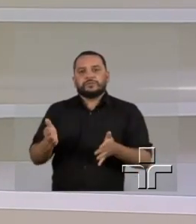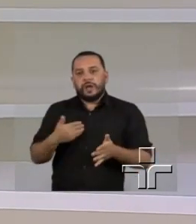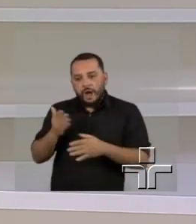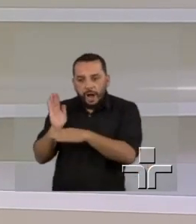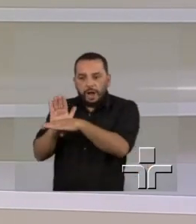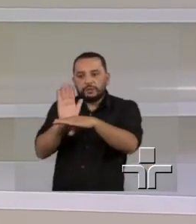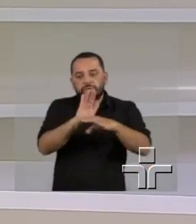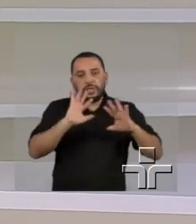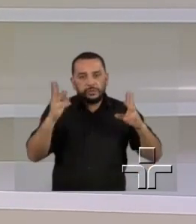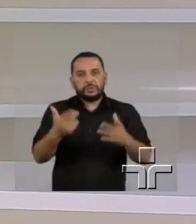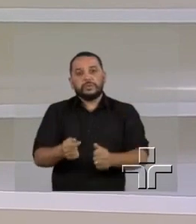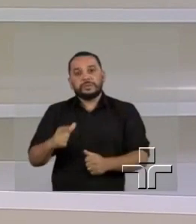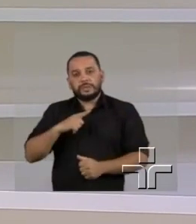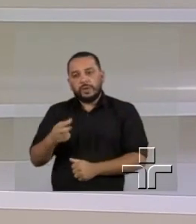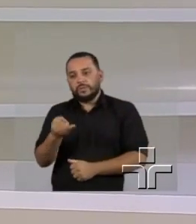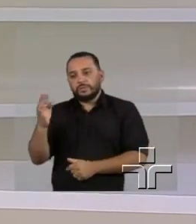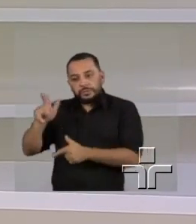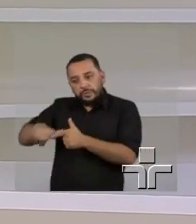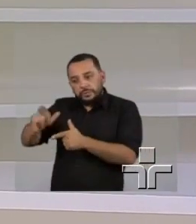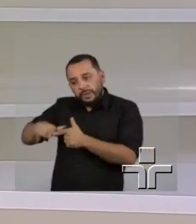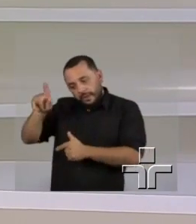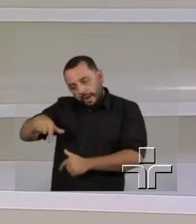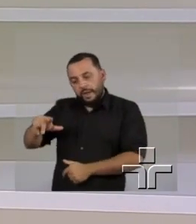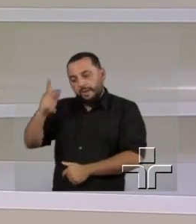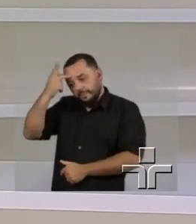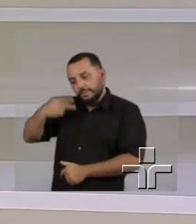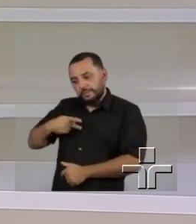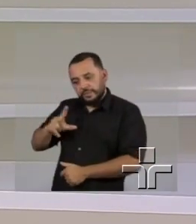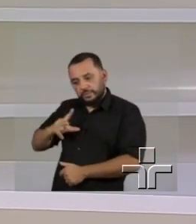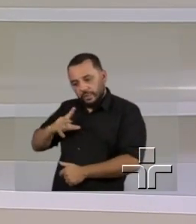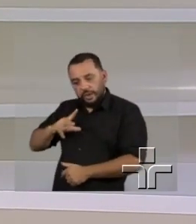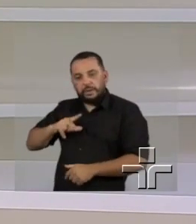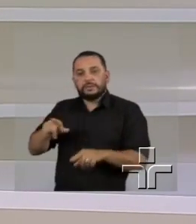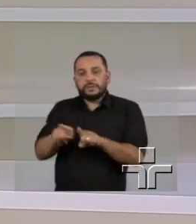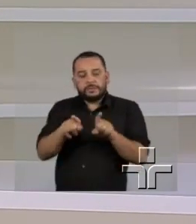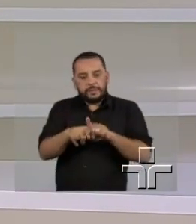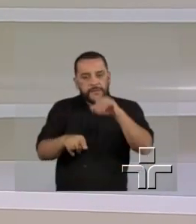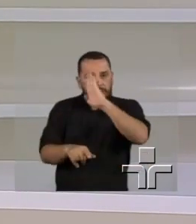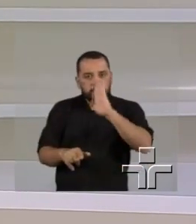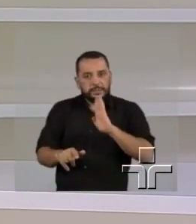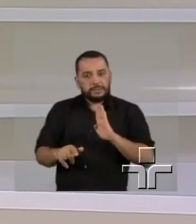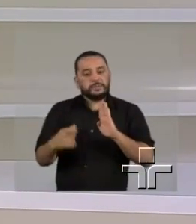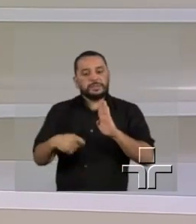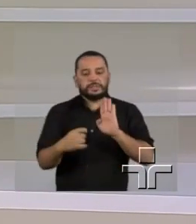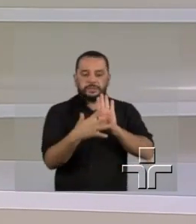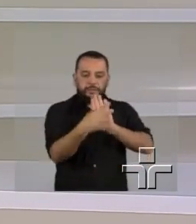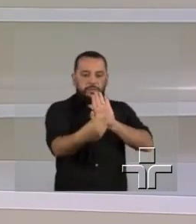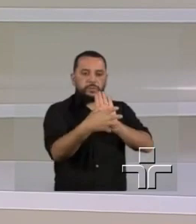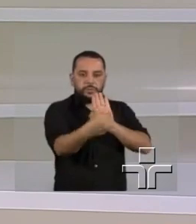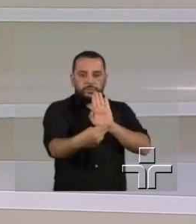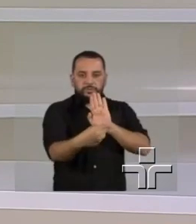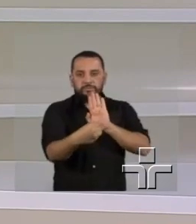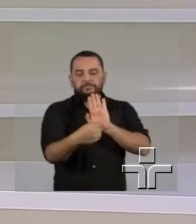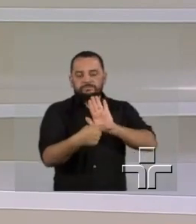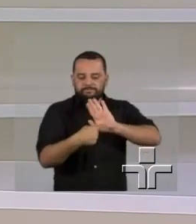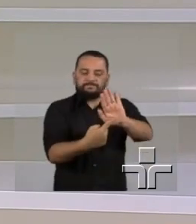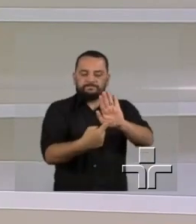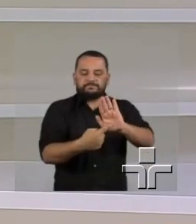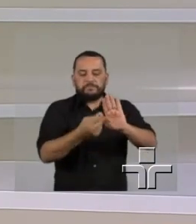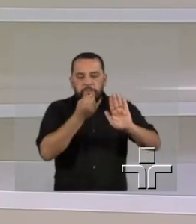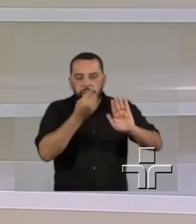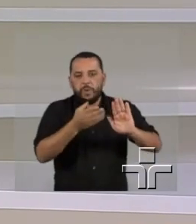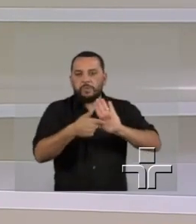complicada para a sociedade, de dizer um governo que é presidido por alguém de origem militar faz a reforma da Previdência